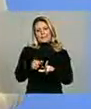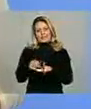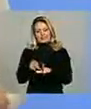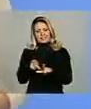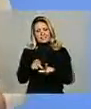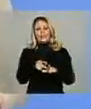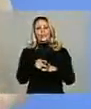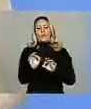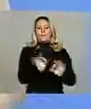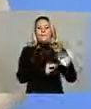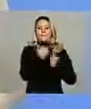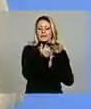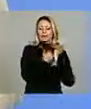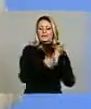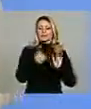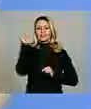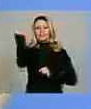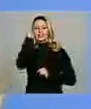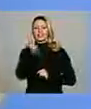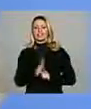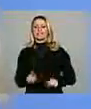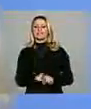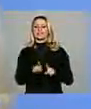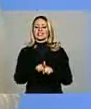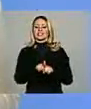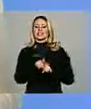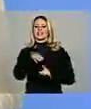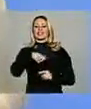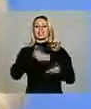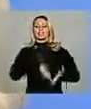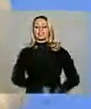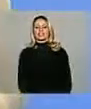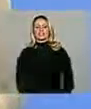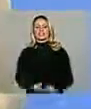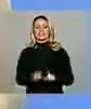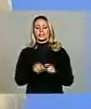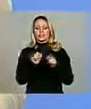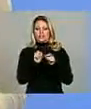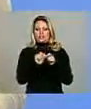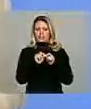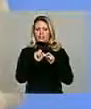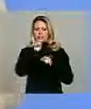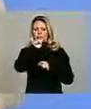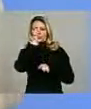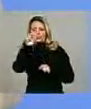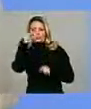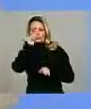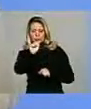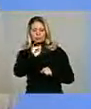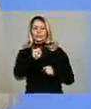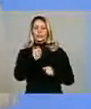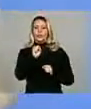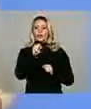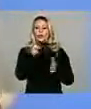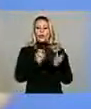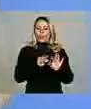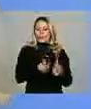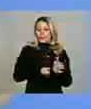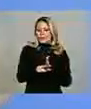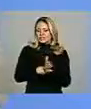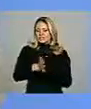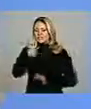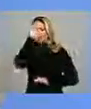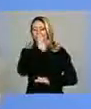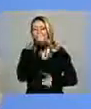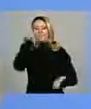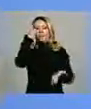Nacional de Triagem Neonatal é financiado pelo Sistema Único de Saúde. O exame é gratuito e obrigatório por